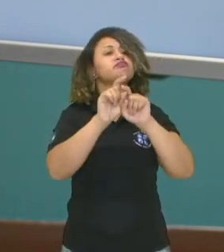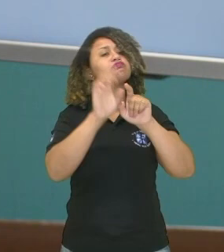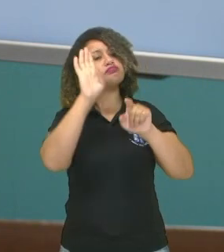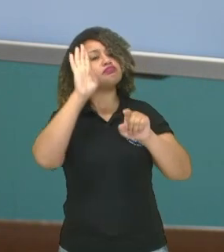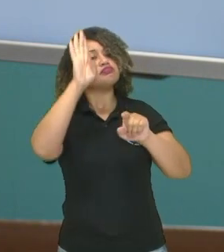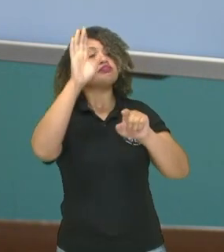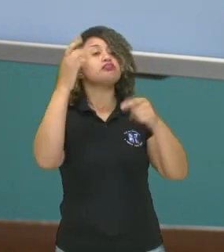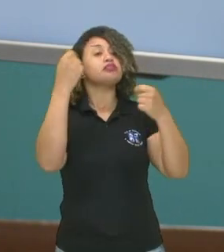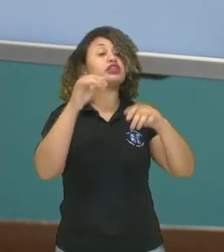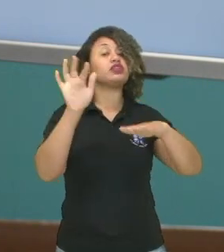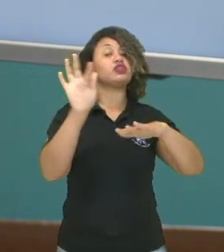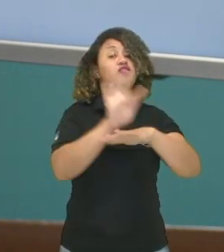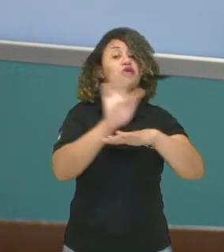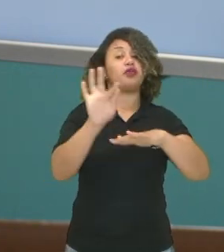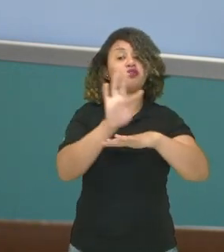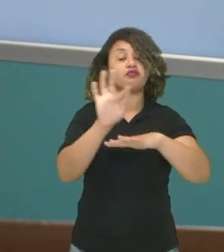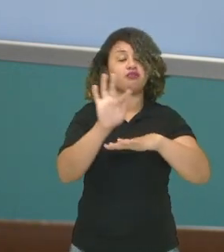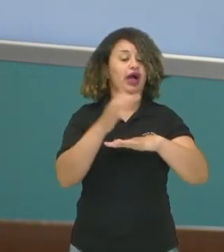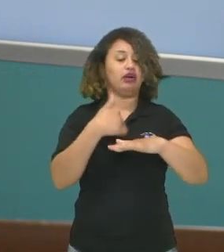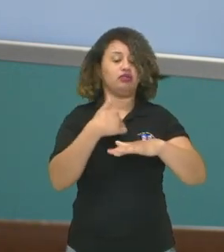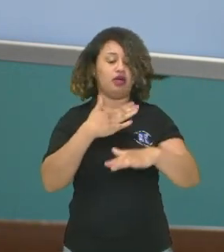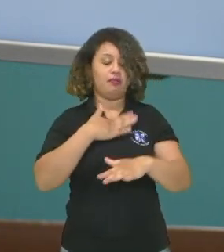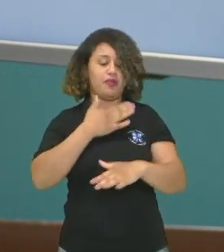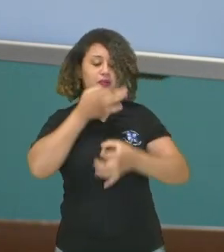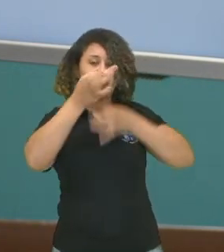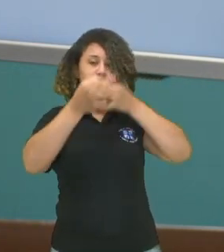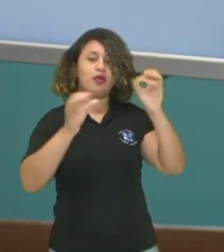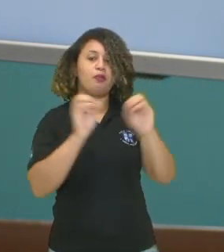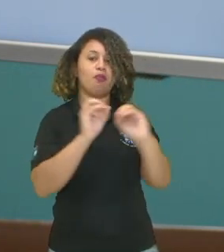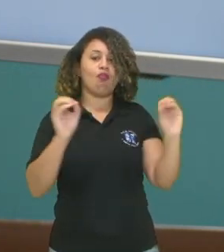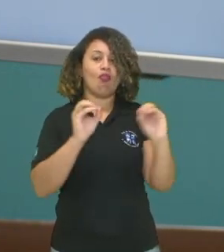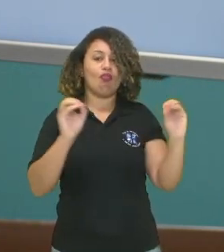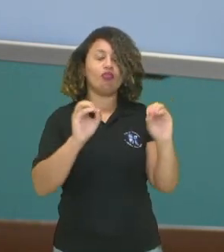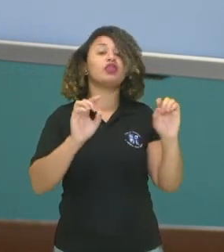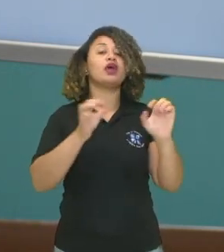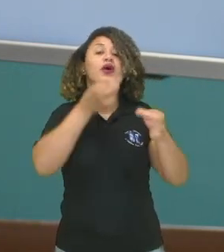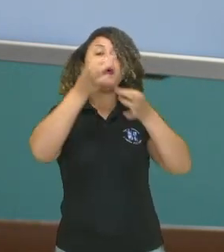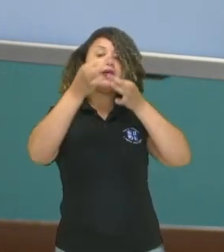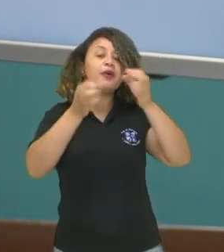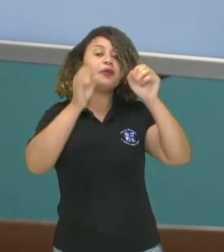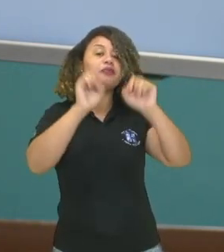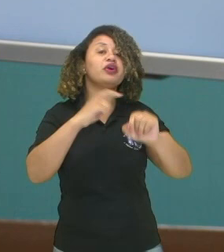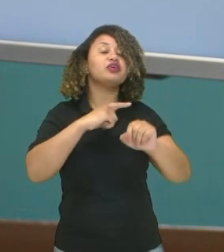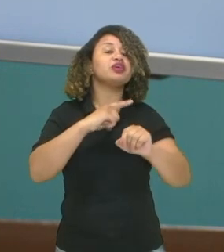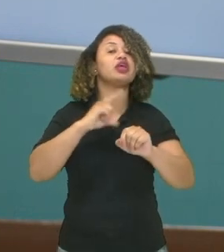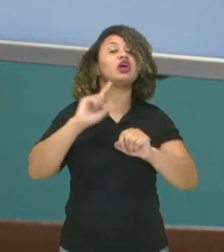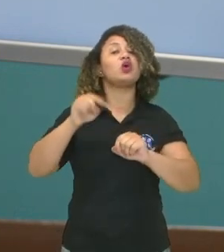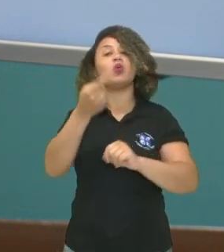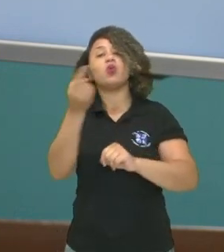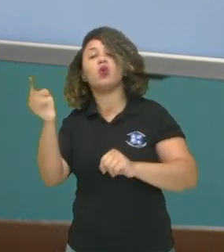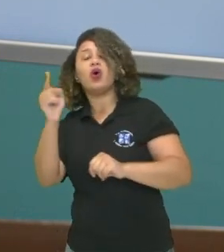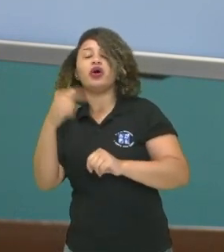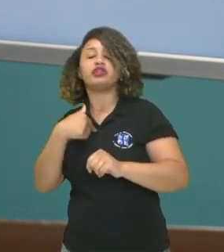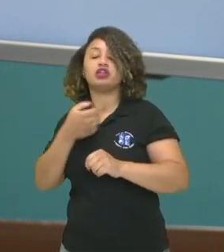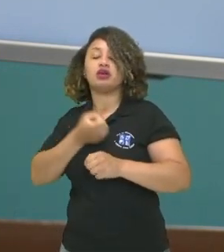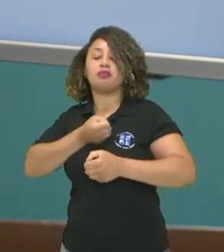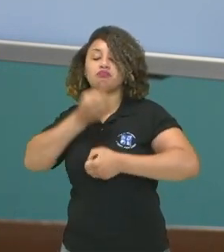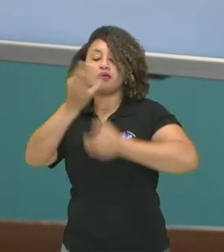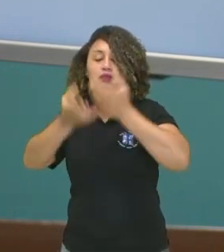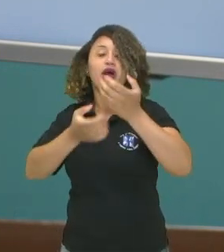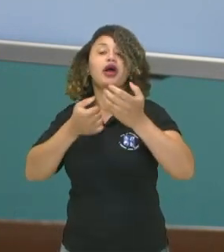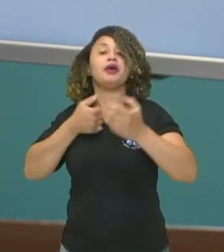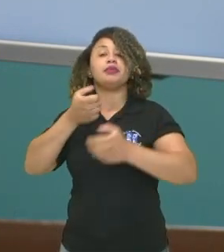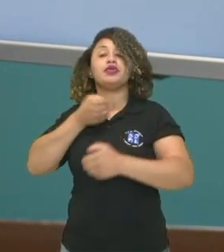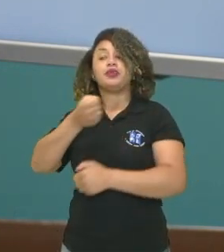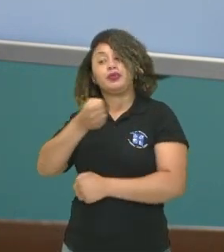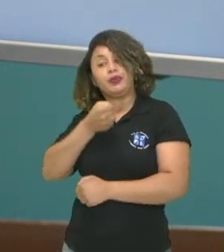deve ser formal, deve ser impessoal, não deve ter opinião. A opinião pode vir no depoimento de algum entrevistado. E nós